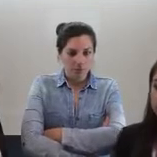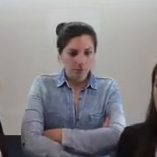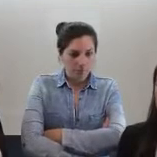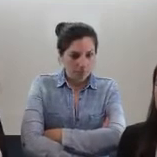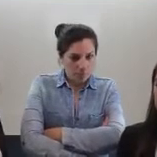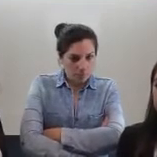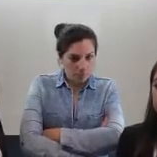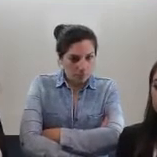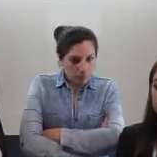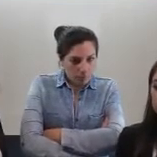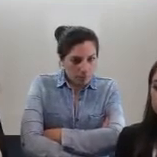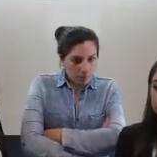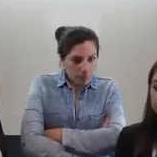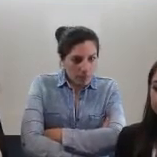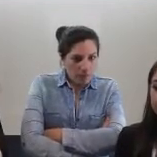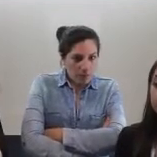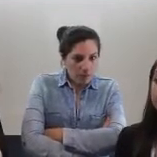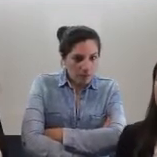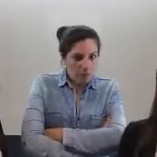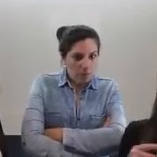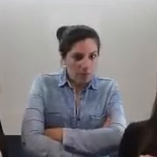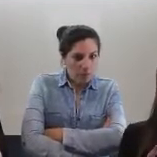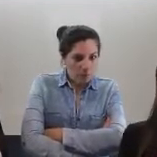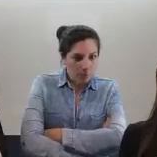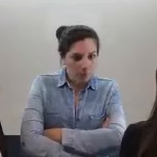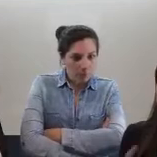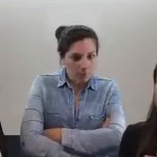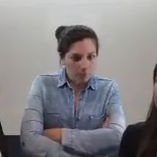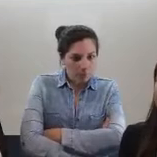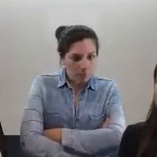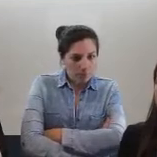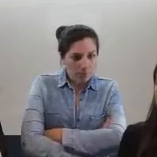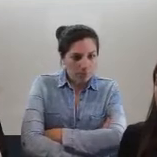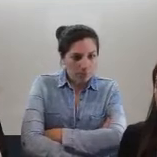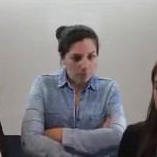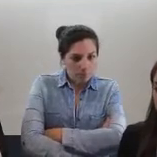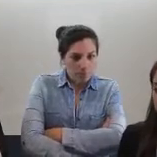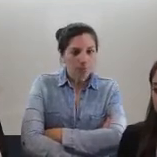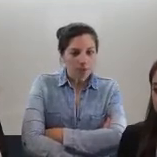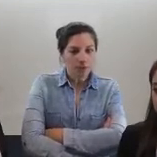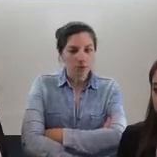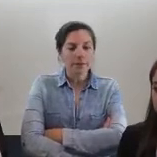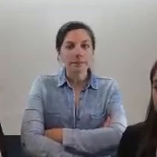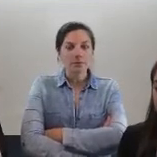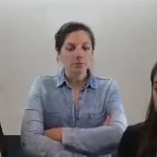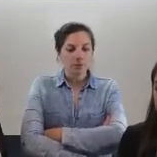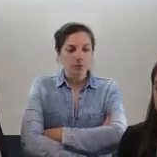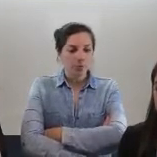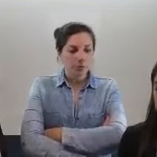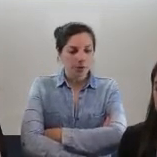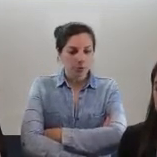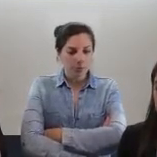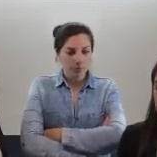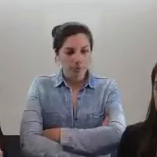Mas, esse é um artigo, então. Esse do Cadernos do C1. Ele é um artigo que ele tá dentro de um periódico. Isso, Cadernos do